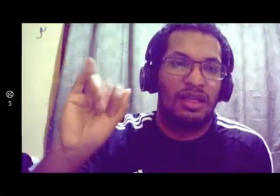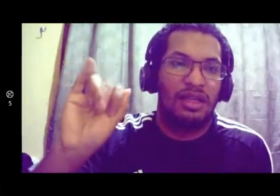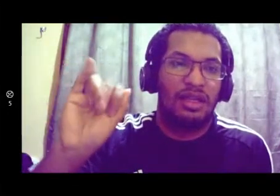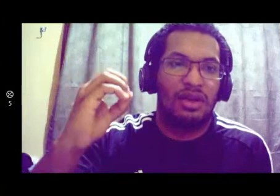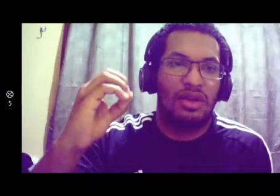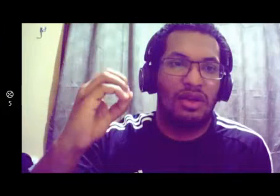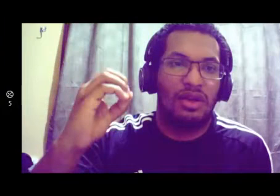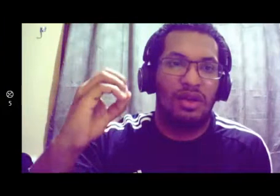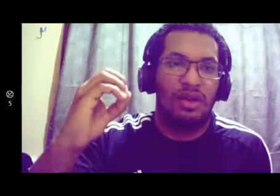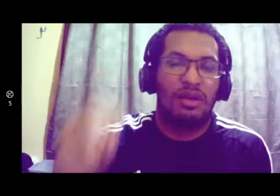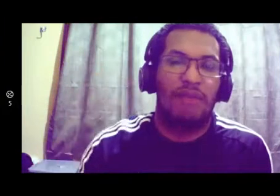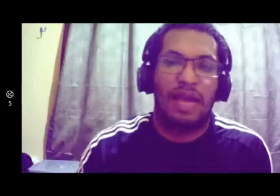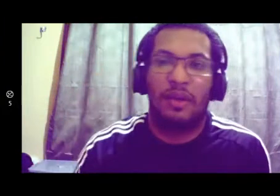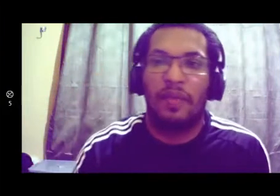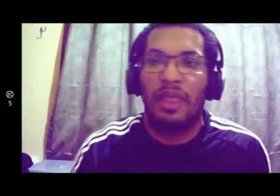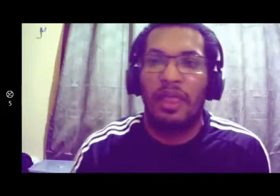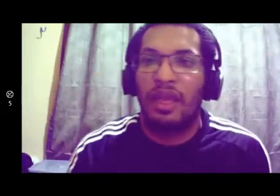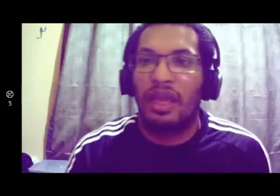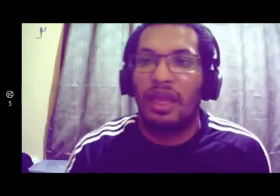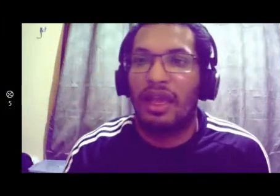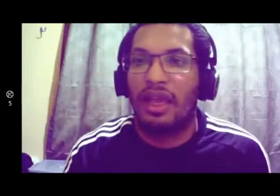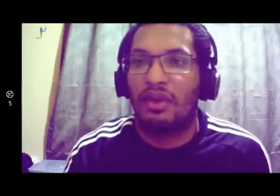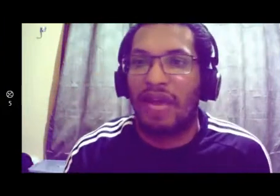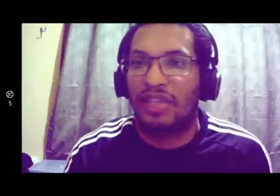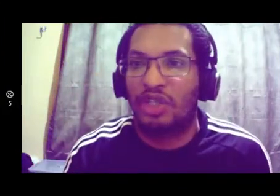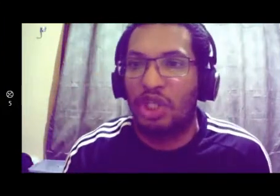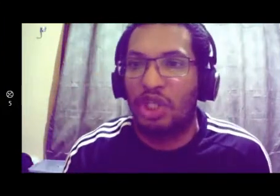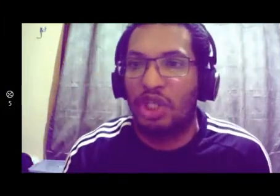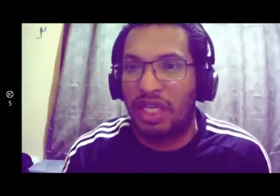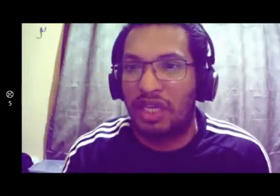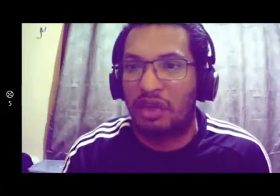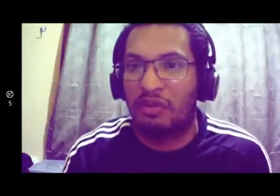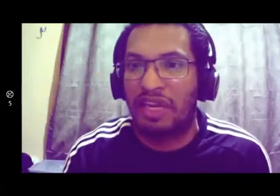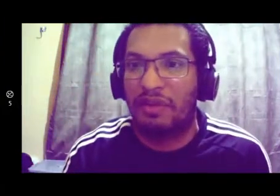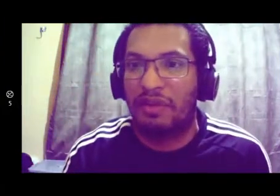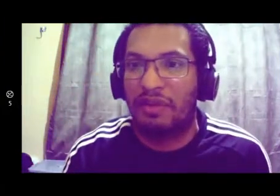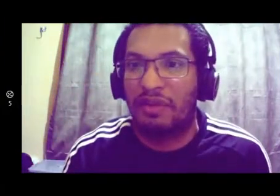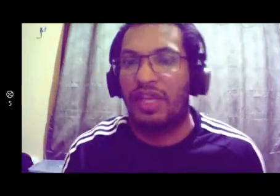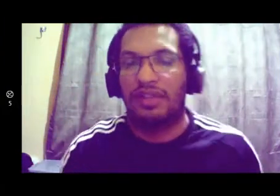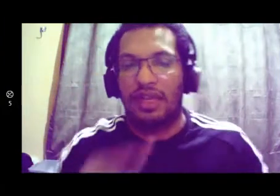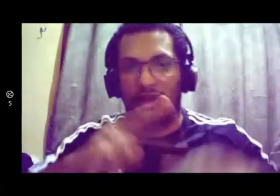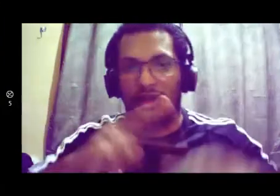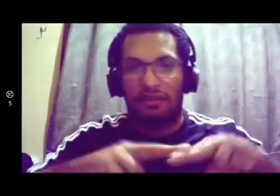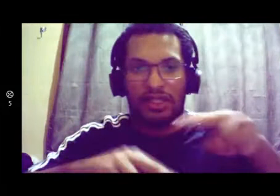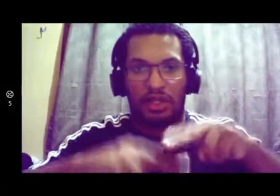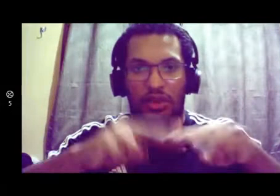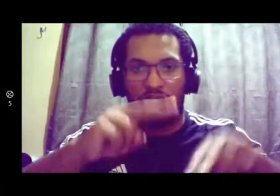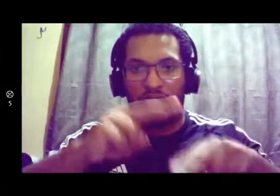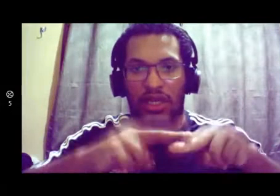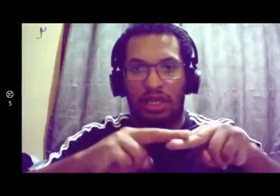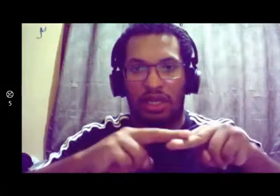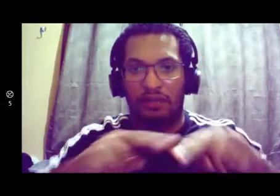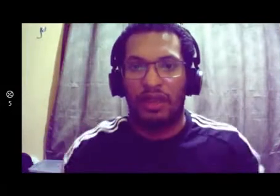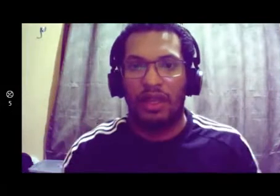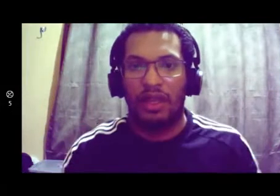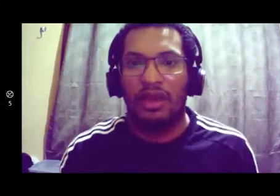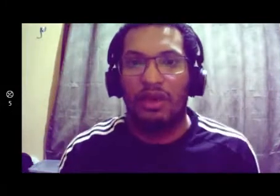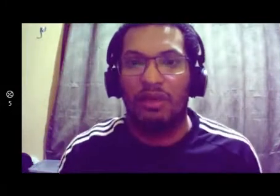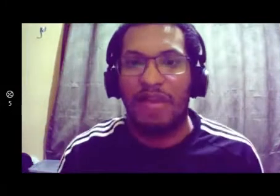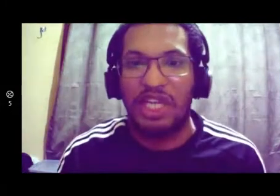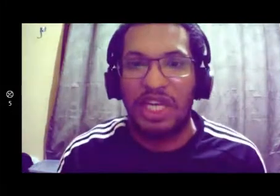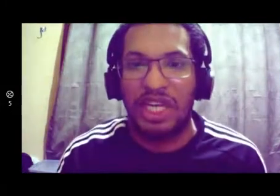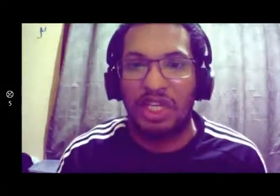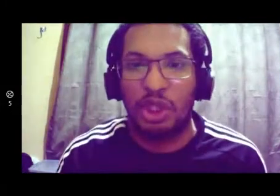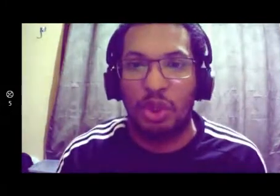I, O. Maio. No caso de junho aqui, como eu falei para vocês, né? Festa junina.